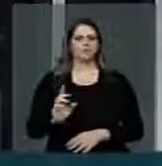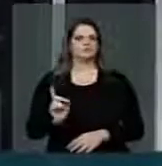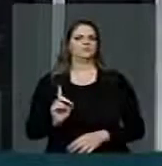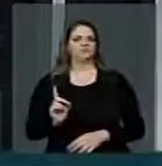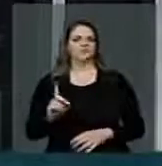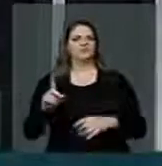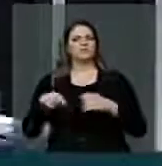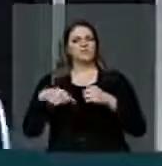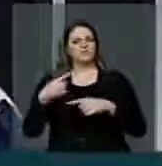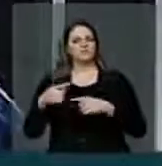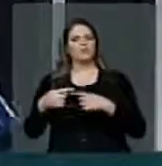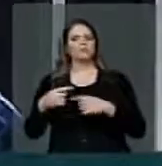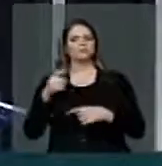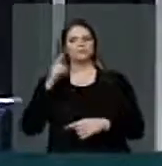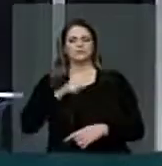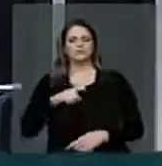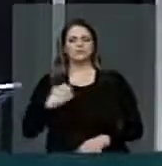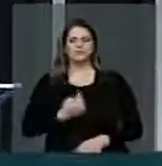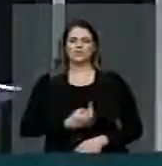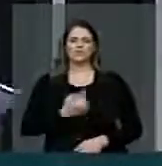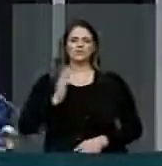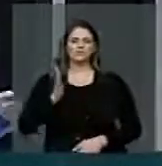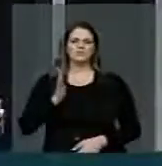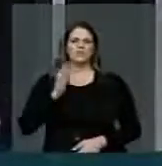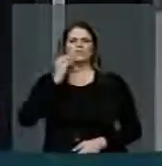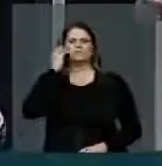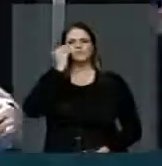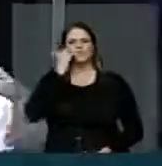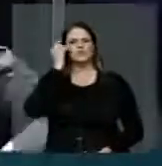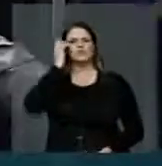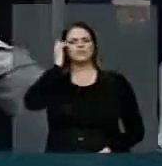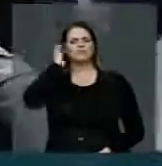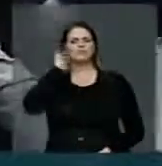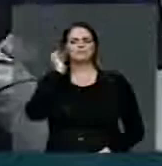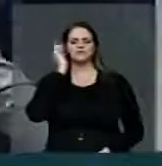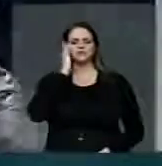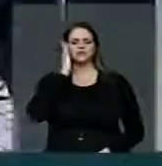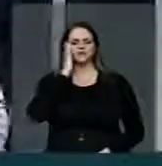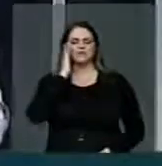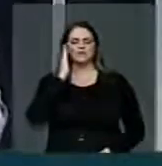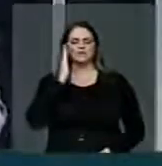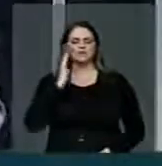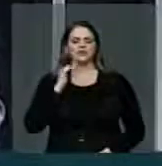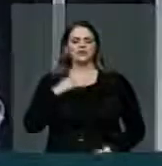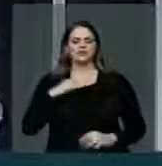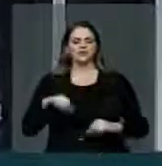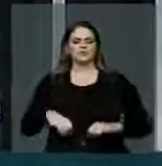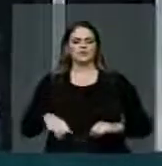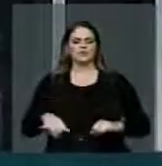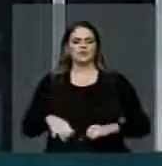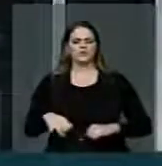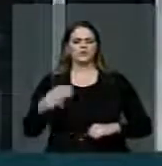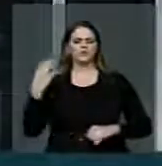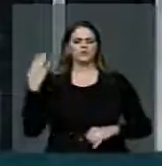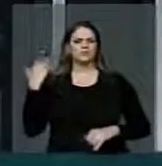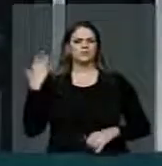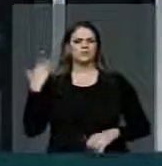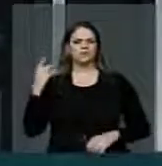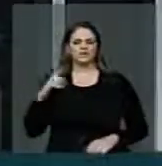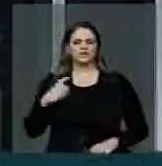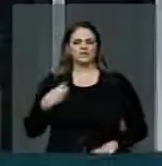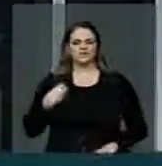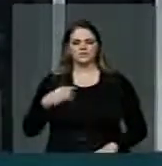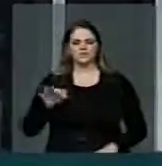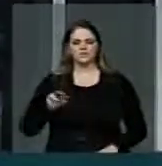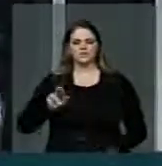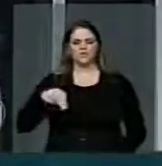estamos um pouco passados pelo debate, e sofri muito durante a gestão que nós tivemos na FUNASA,